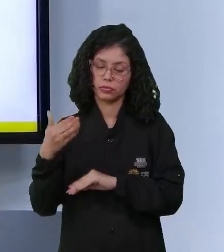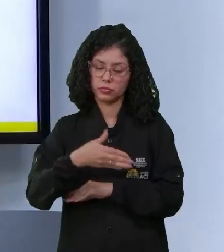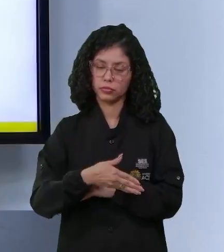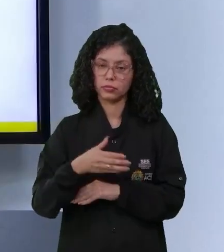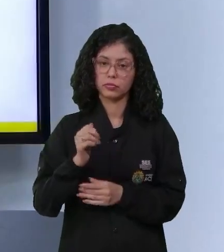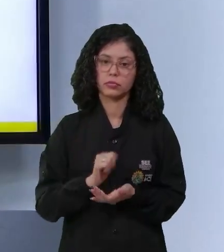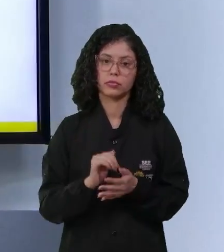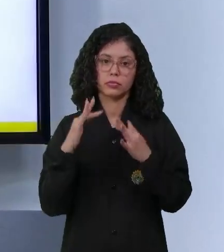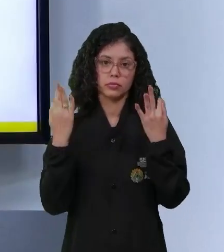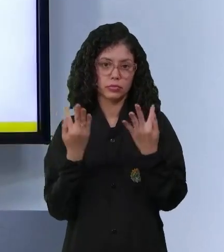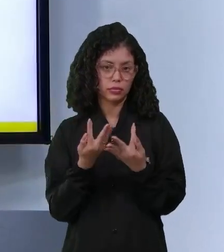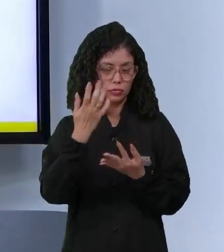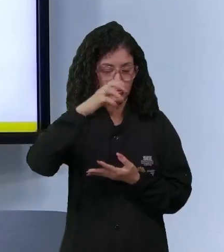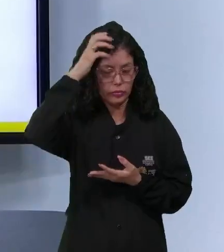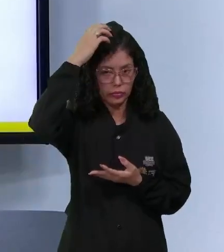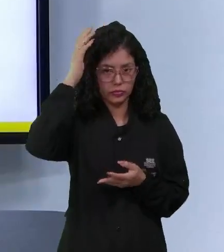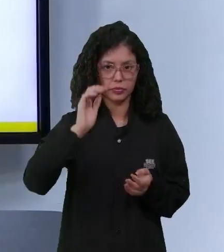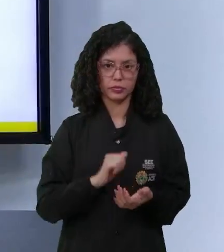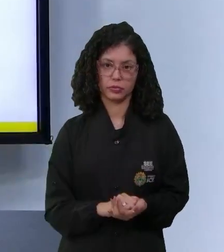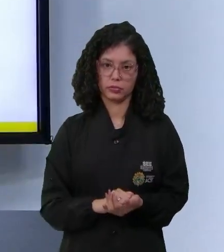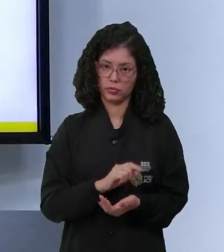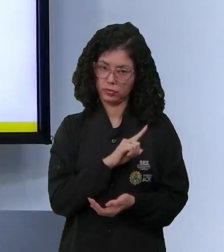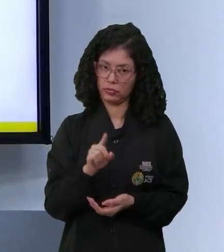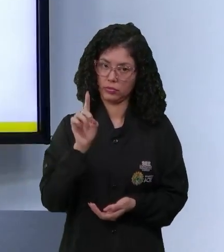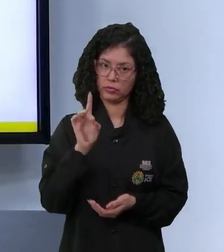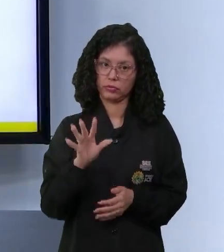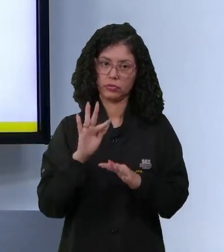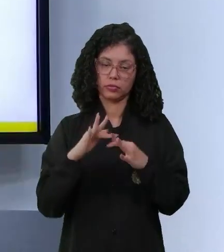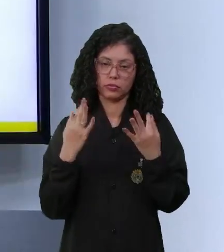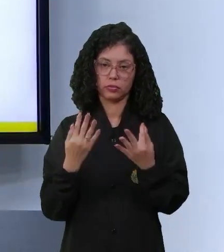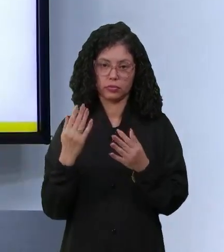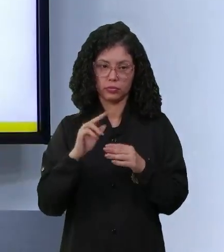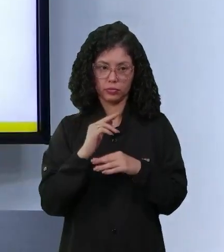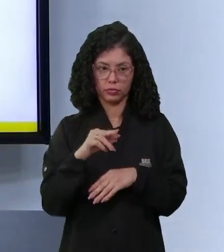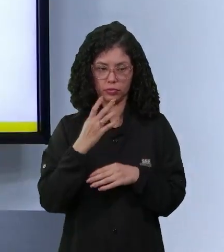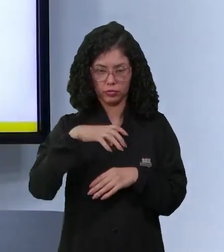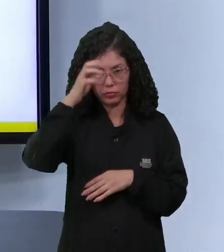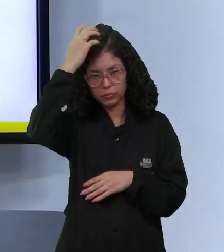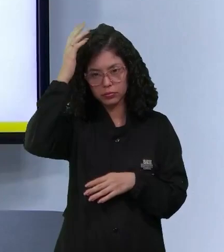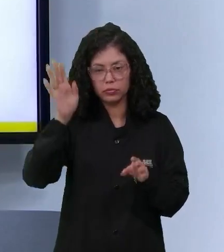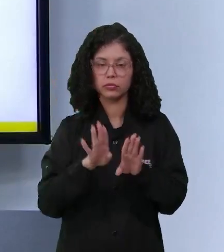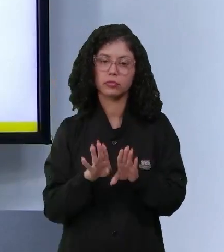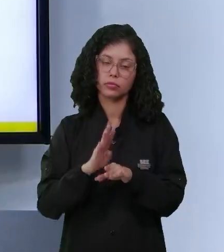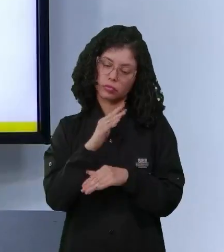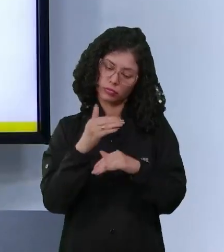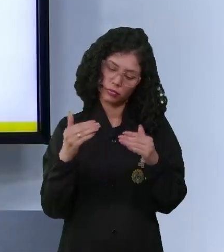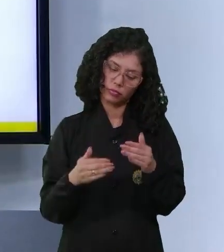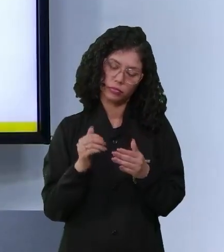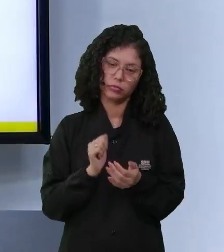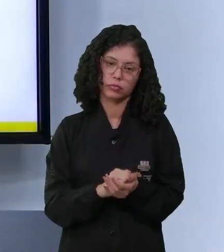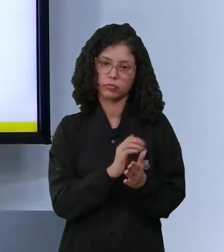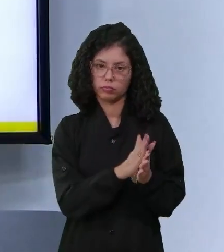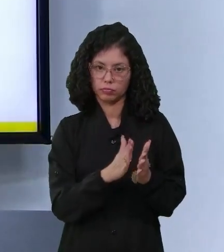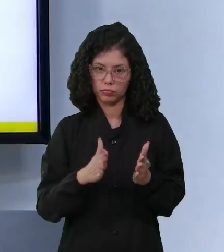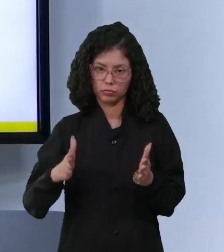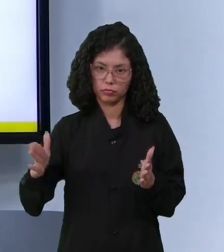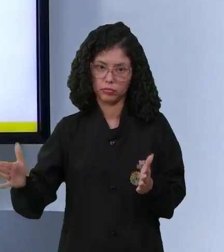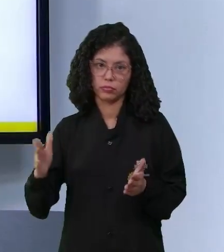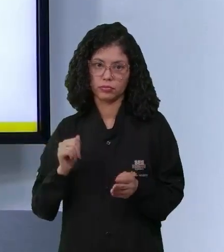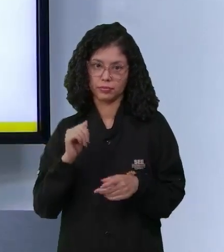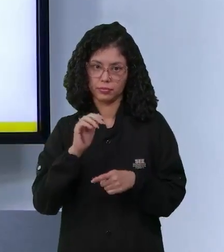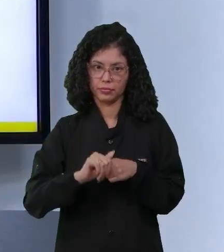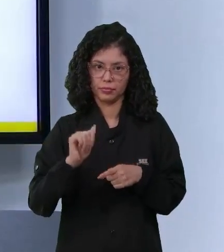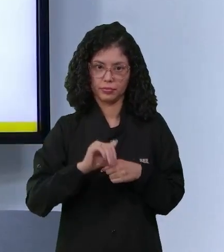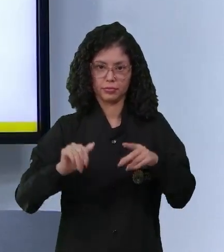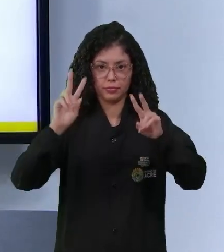é que, como vieram muitos portugueses, não veio só a família do rei, vieram toda a corte, os